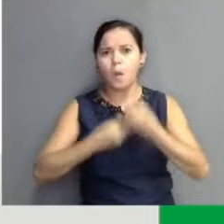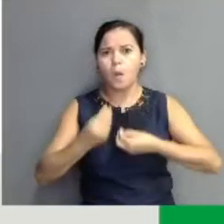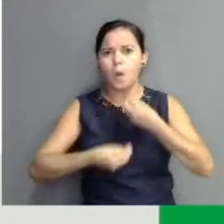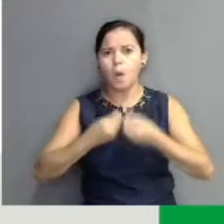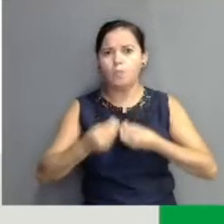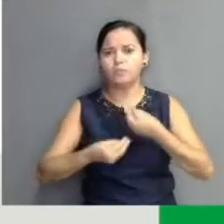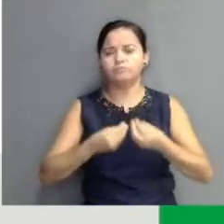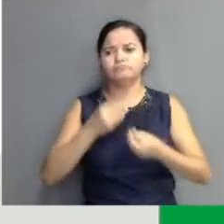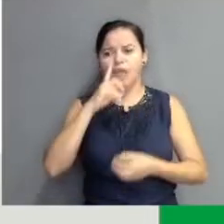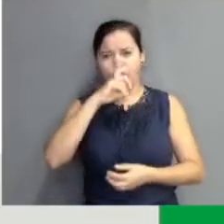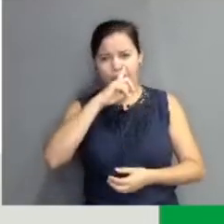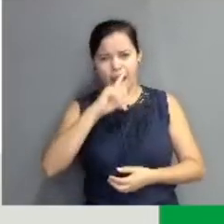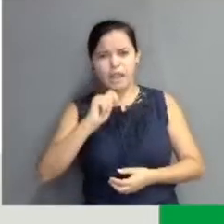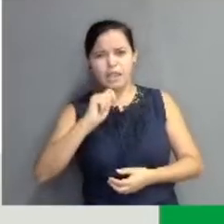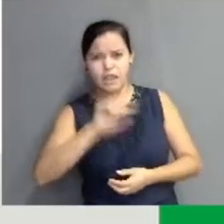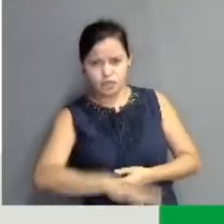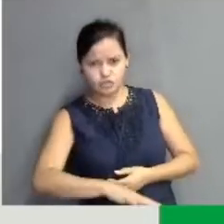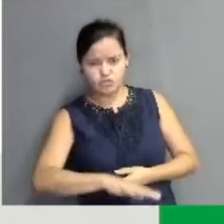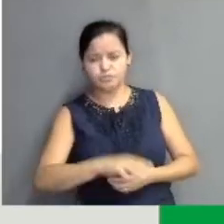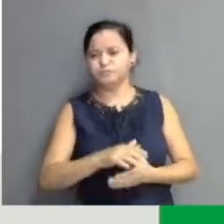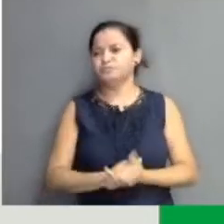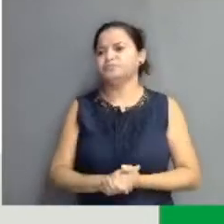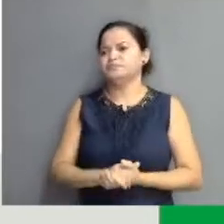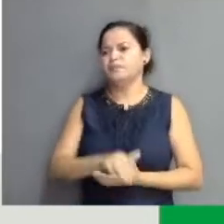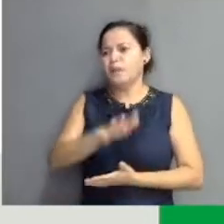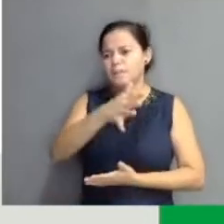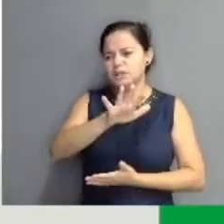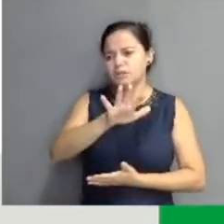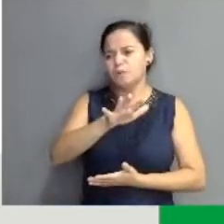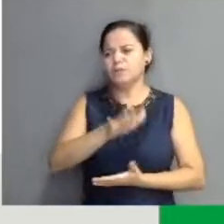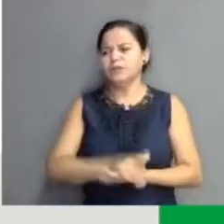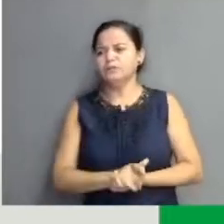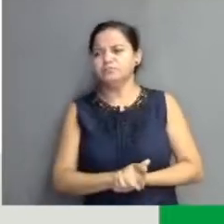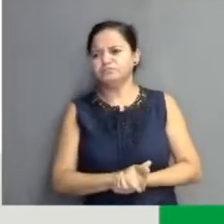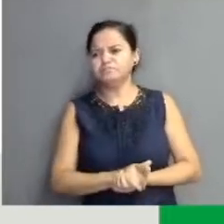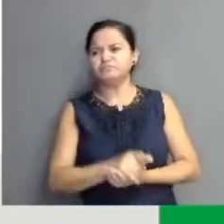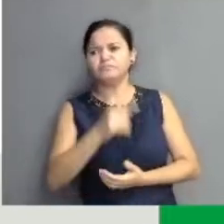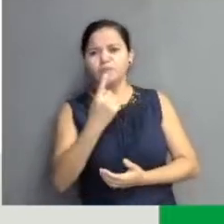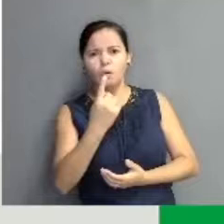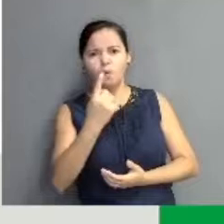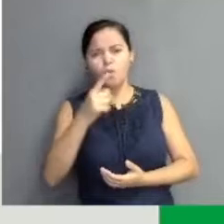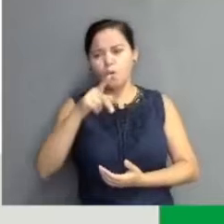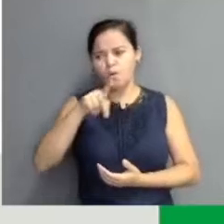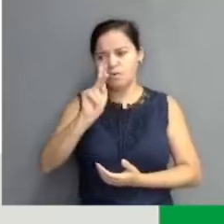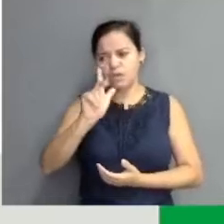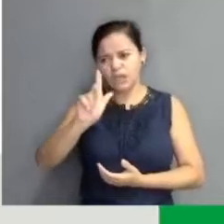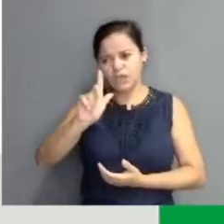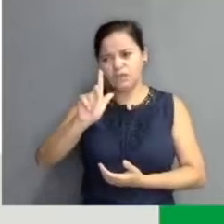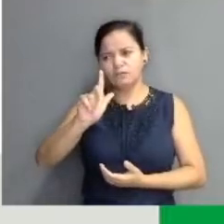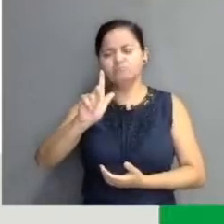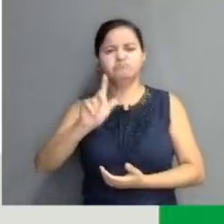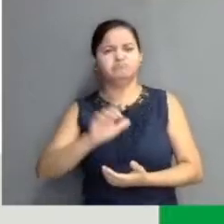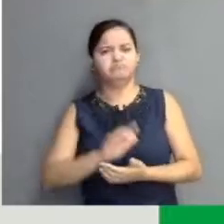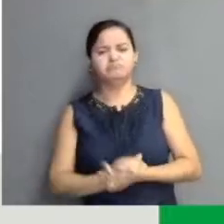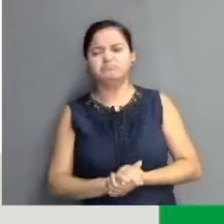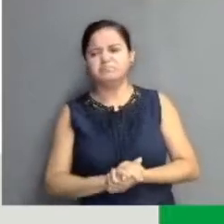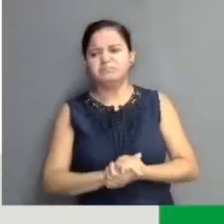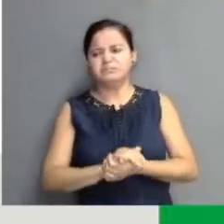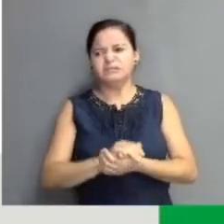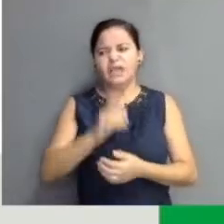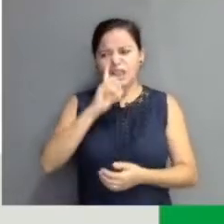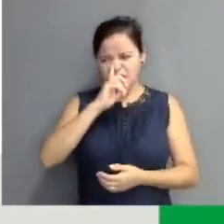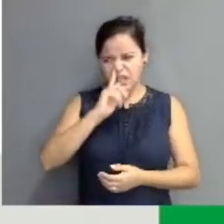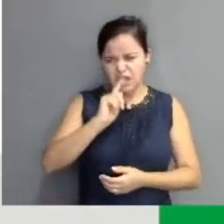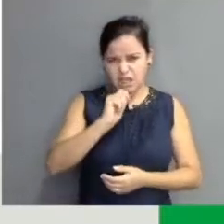média dá em torno de 1,2 kg. Mas, quando eu falo a nível Brasil, quando eu falo nesse tocante